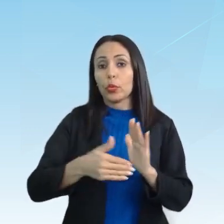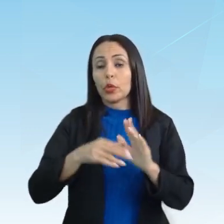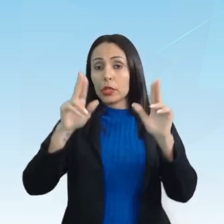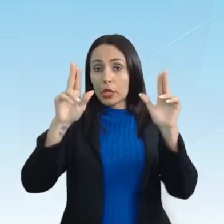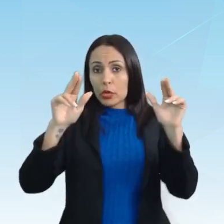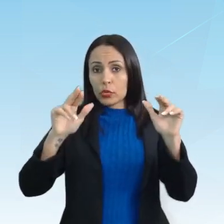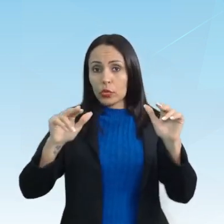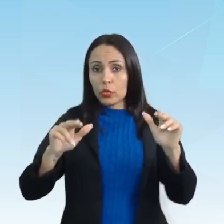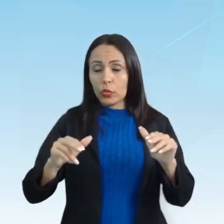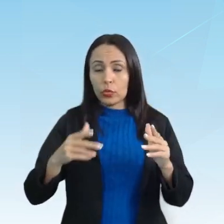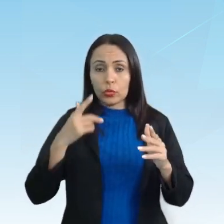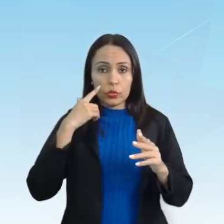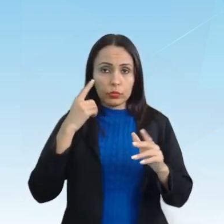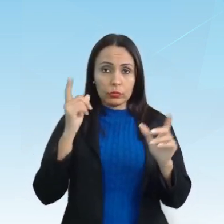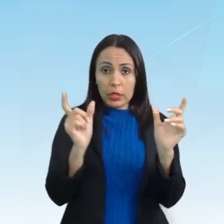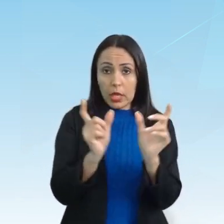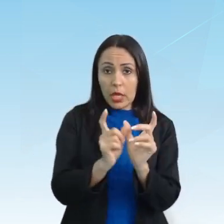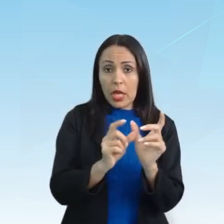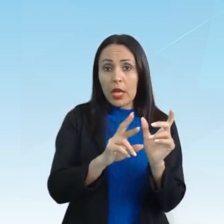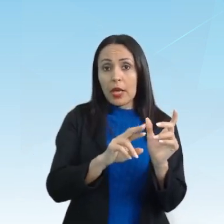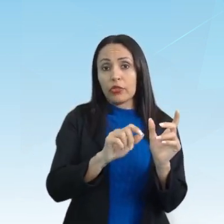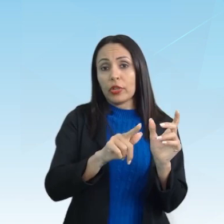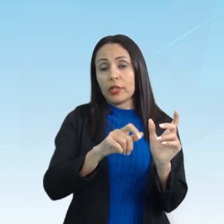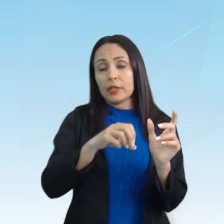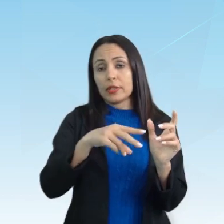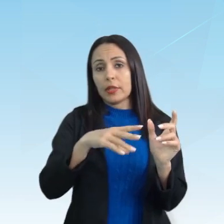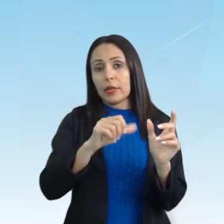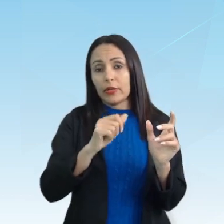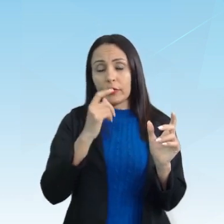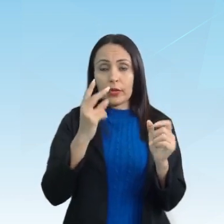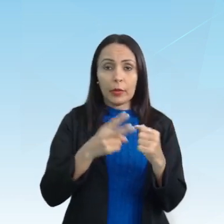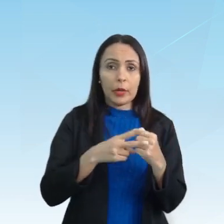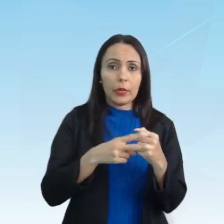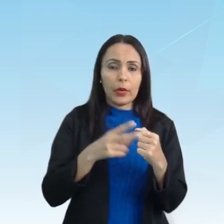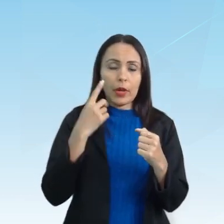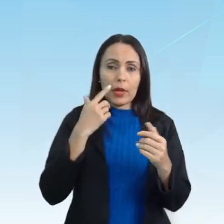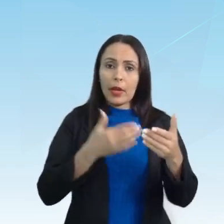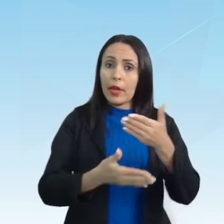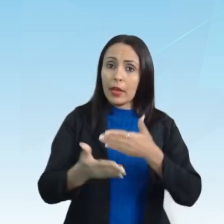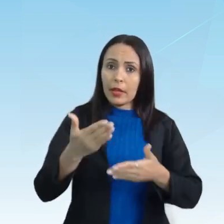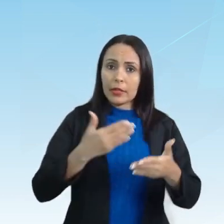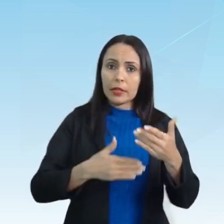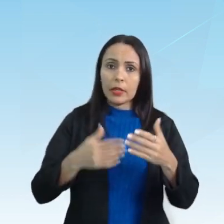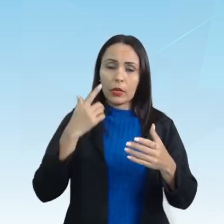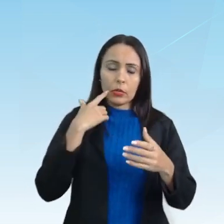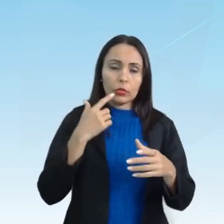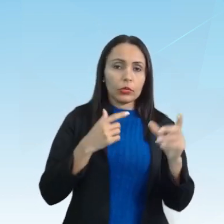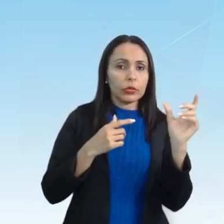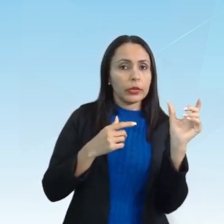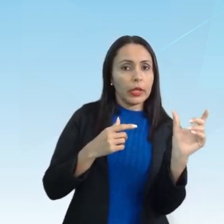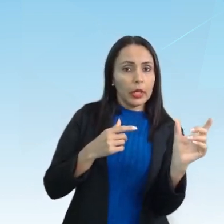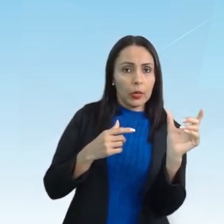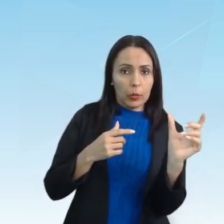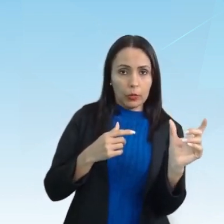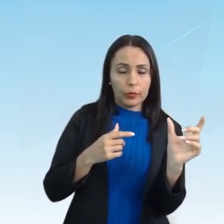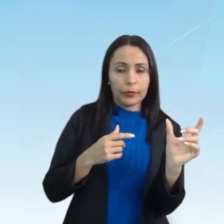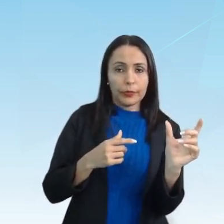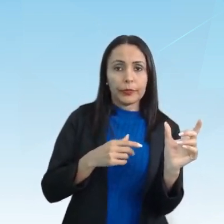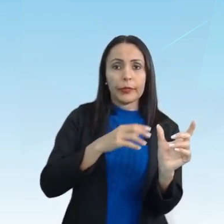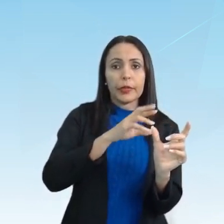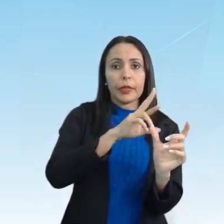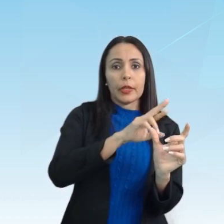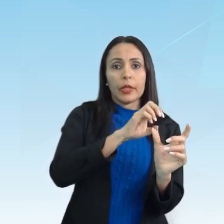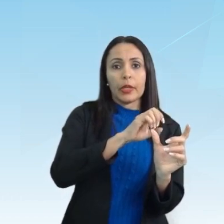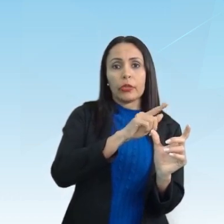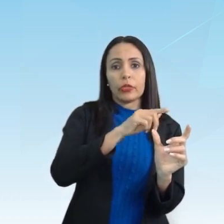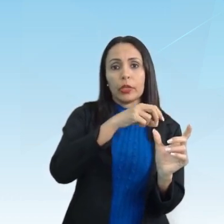de regência verbal, regência nominal também, é a relação do termo regido, do termo regente, aliás,